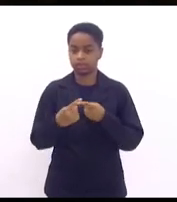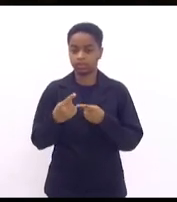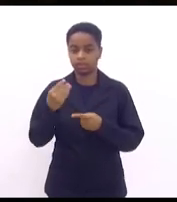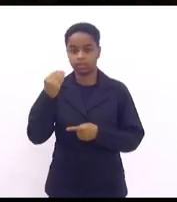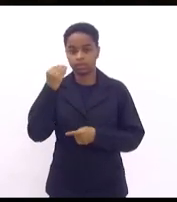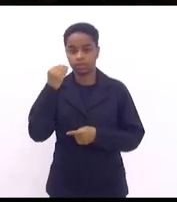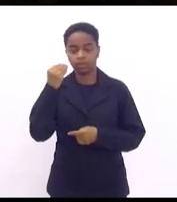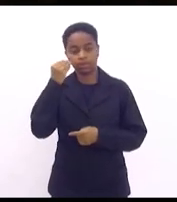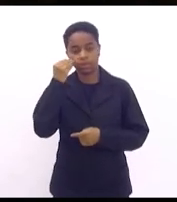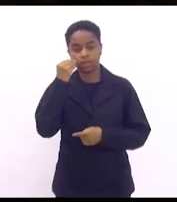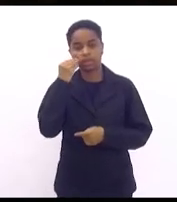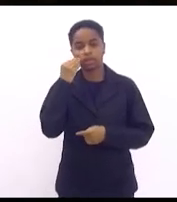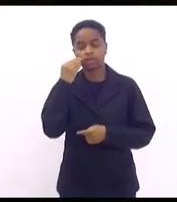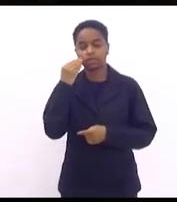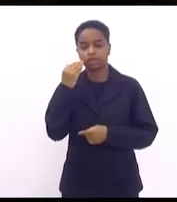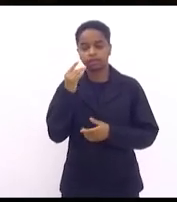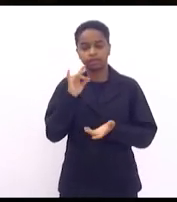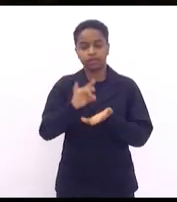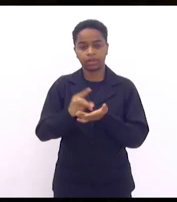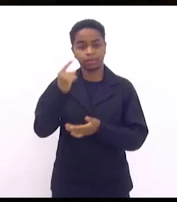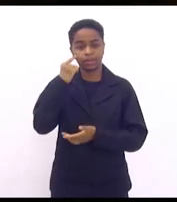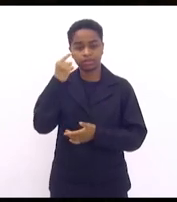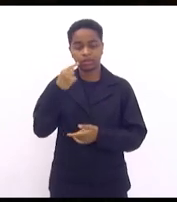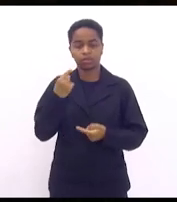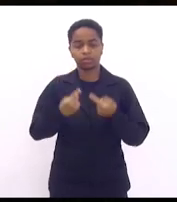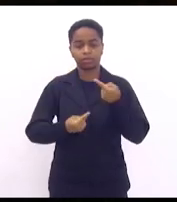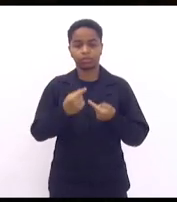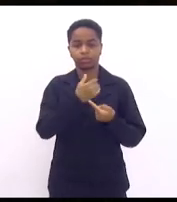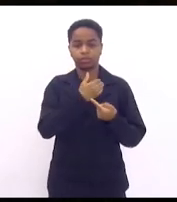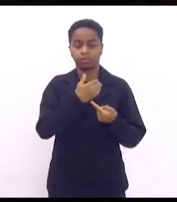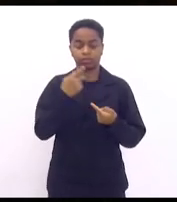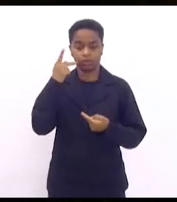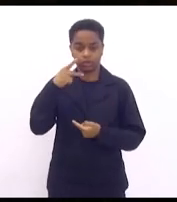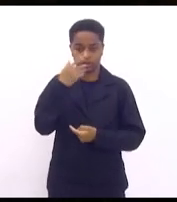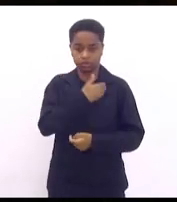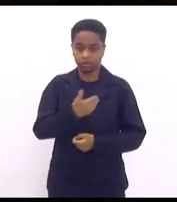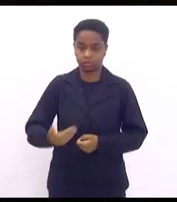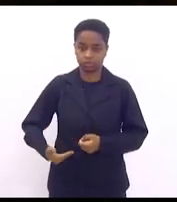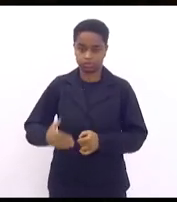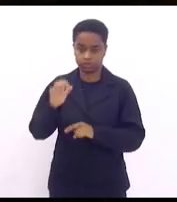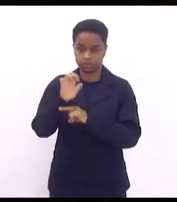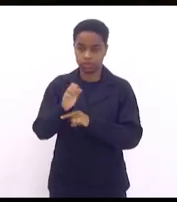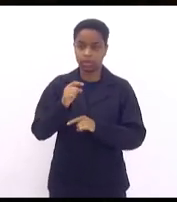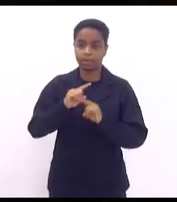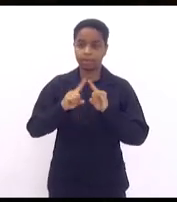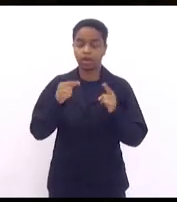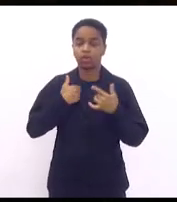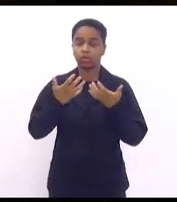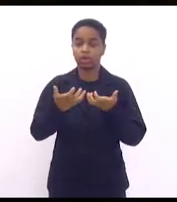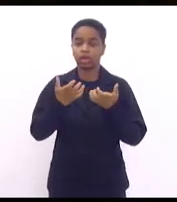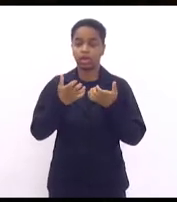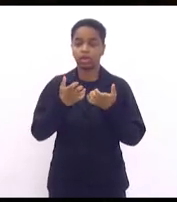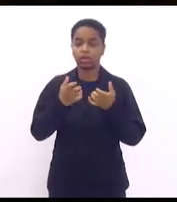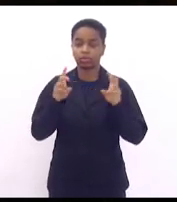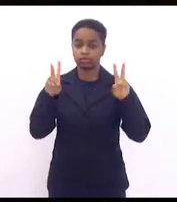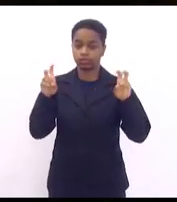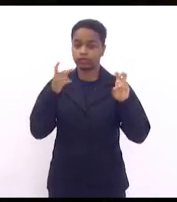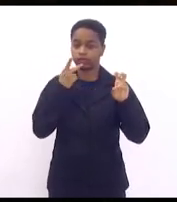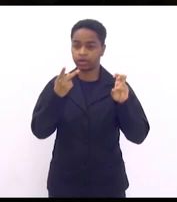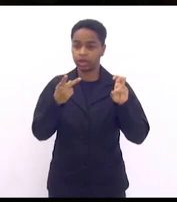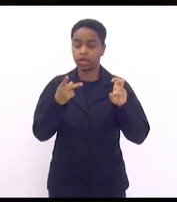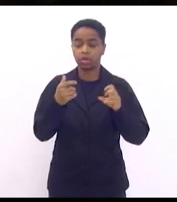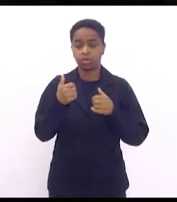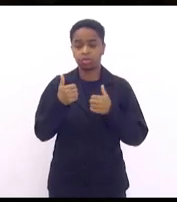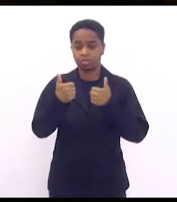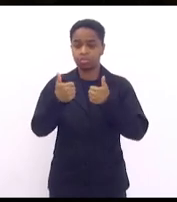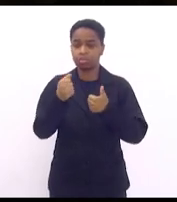ultrapassar governos pensando, de fato, políticas públicas de Estado. Mas queria fazer um parêntese rápido, dizer que o Brasil vai muito bem desde que o presidente